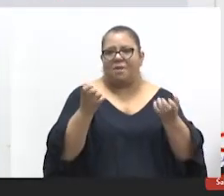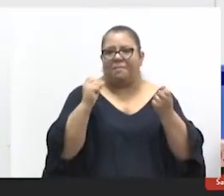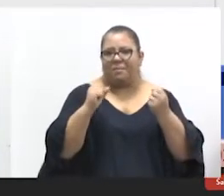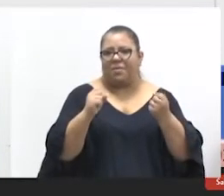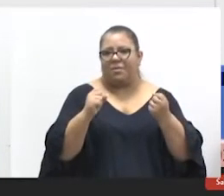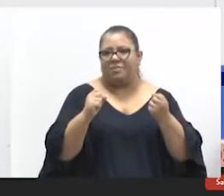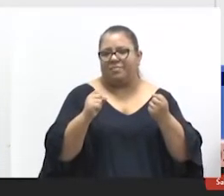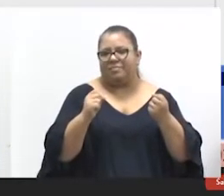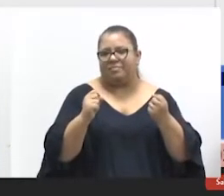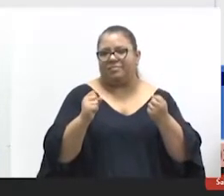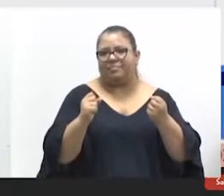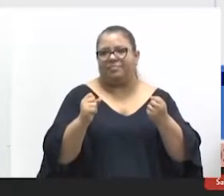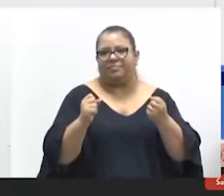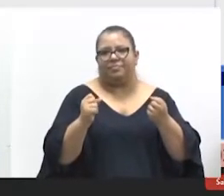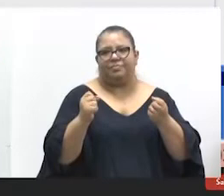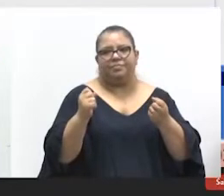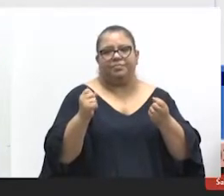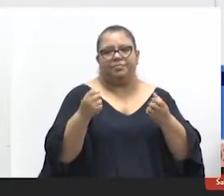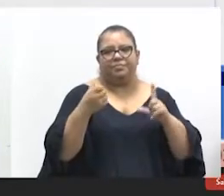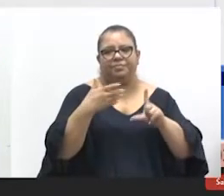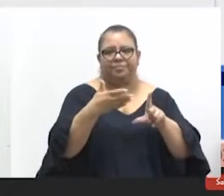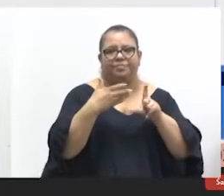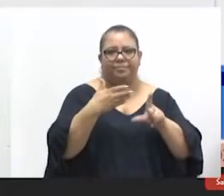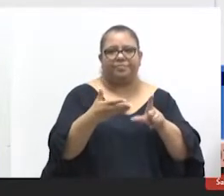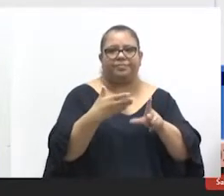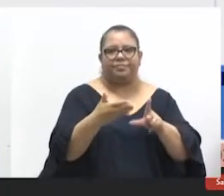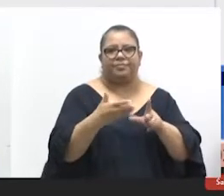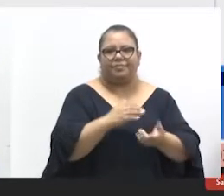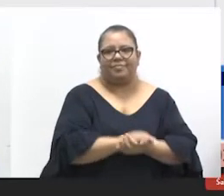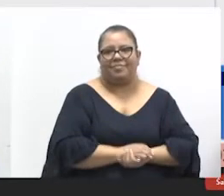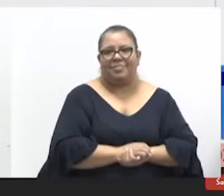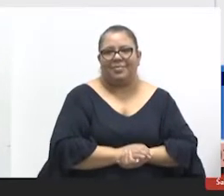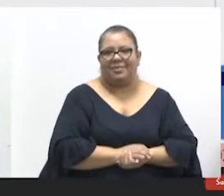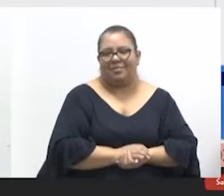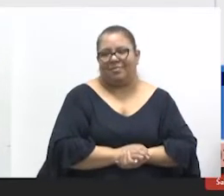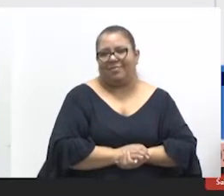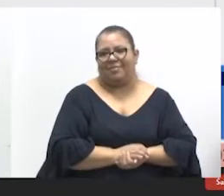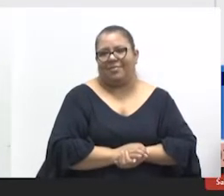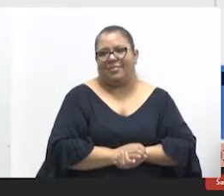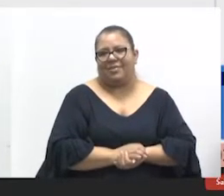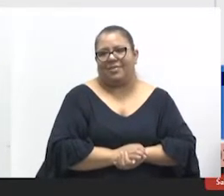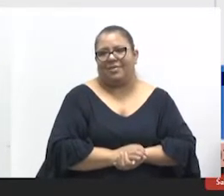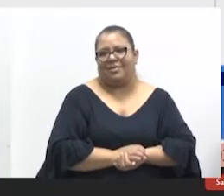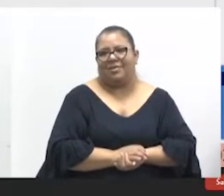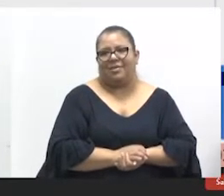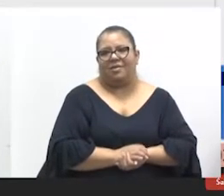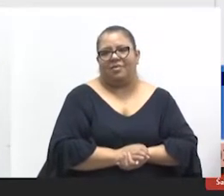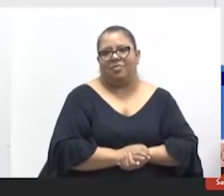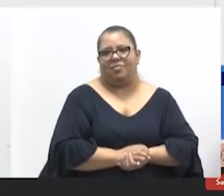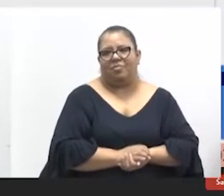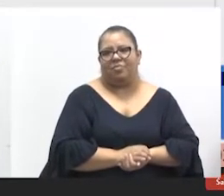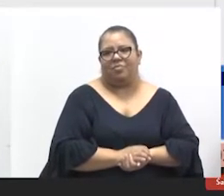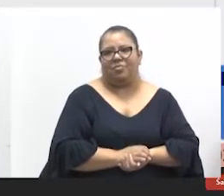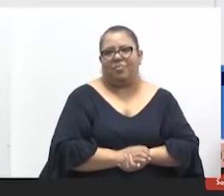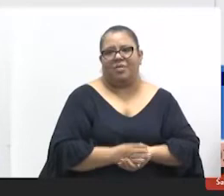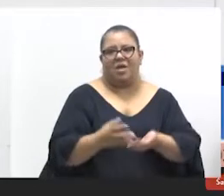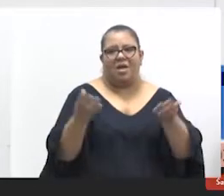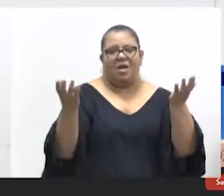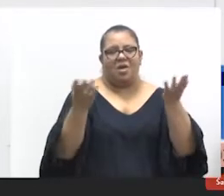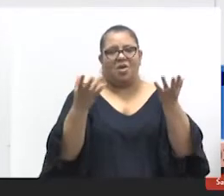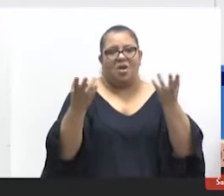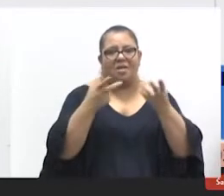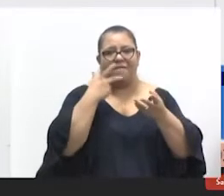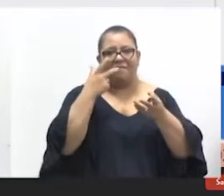favor. Enfim, aqui é um dado alarmante. Por quê? Porque aqui eu não estou falando de UNACONS,